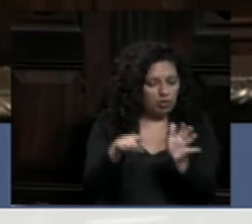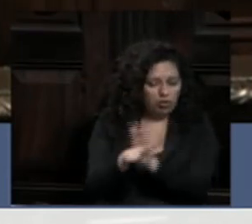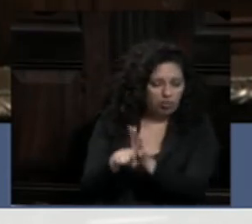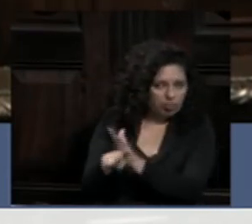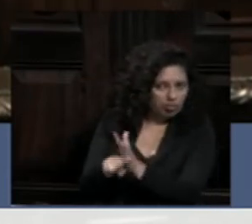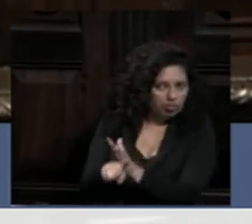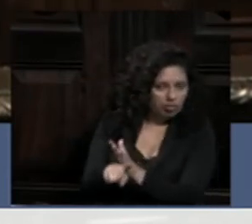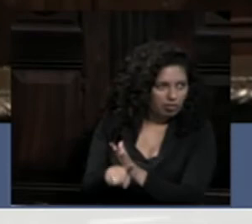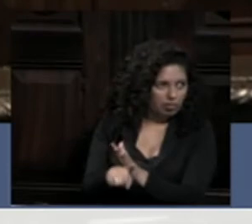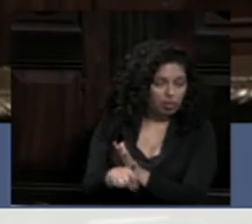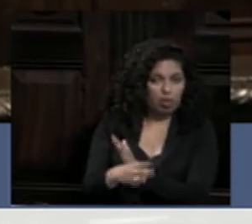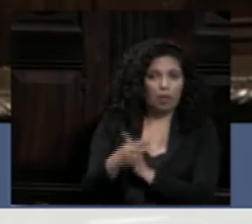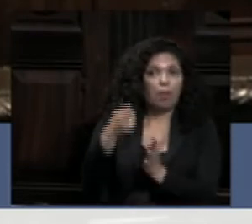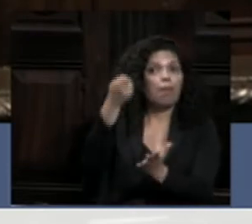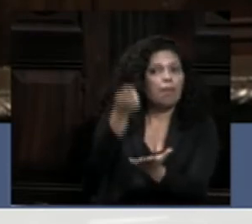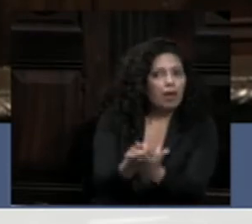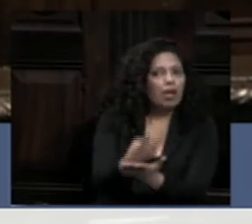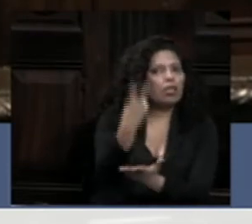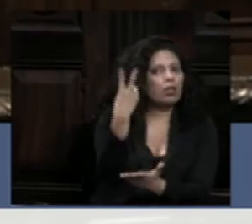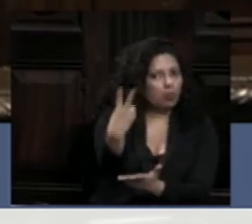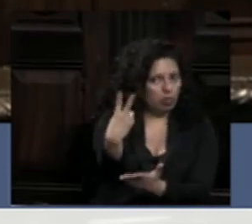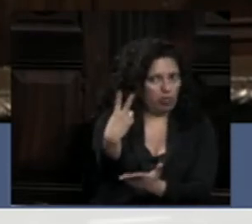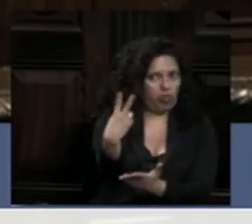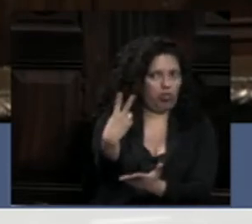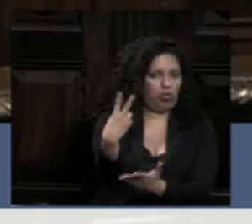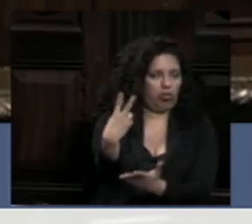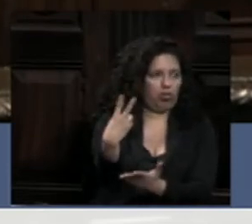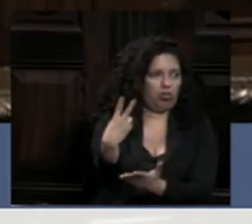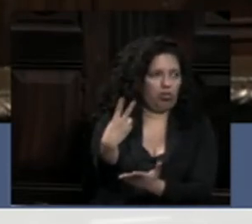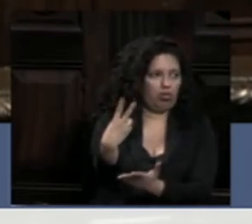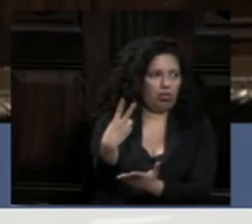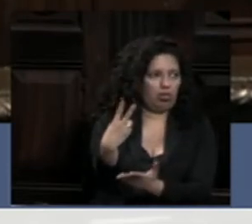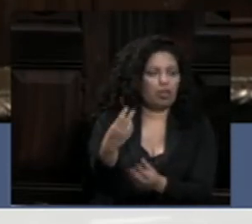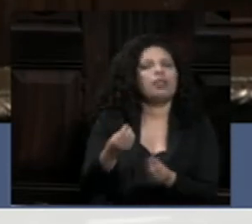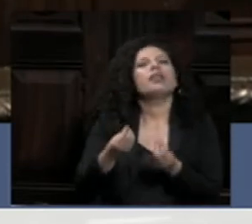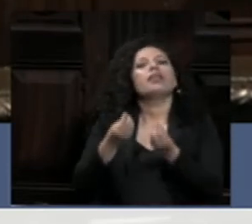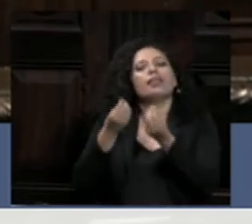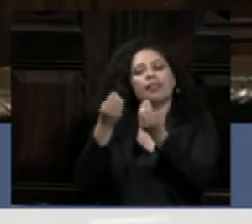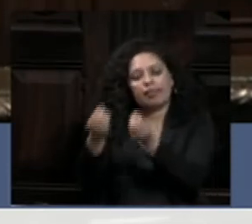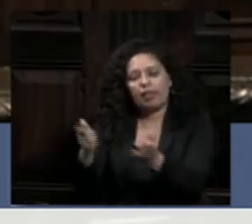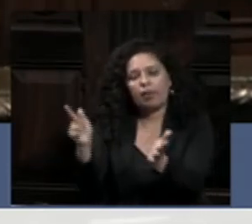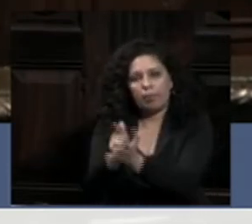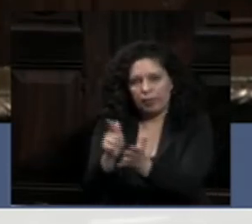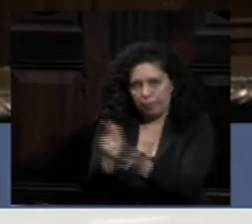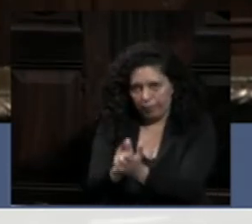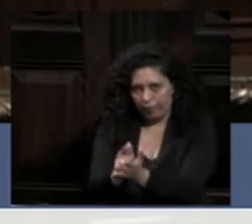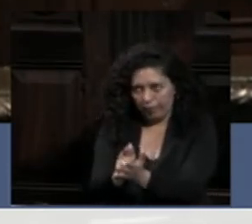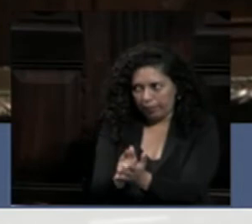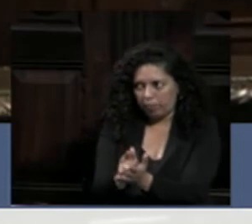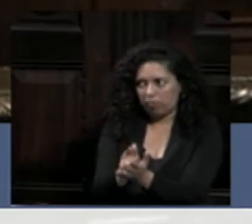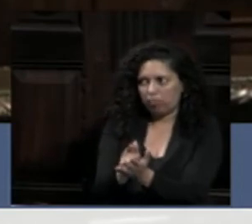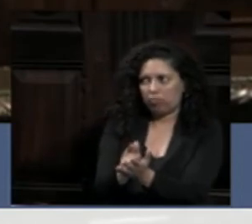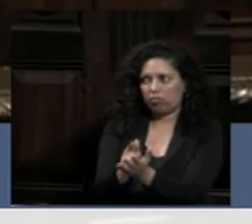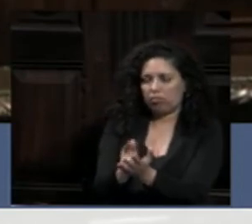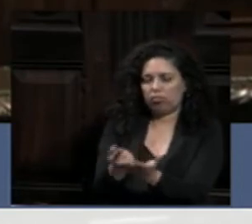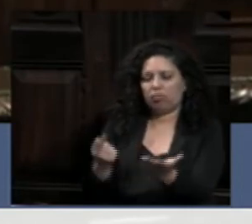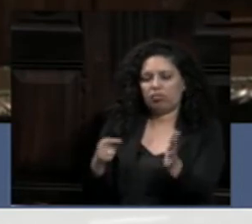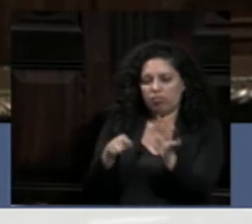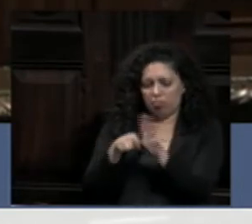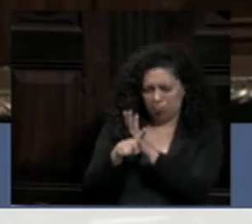paga 2 vezes, entrega lá o certificado da vistoria